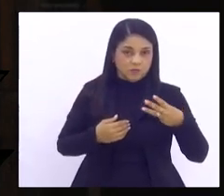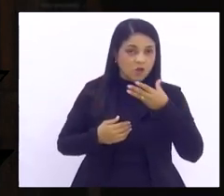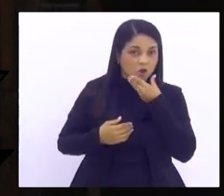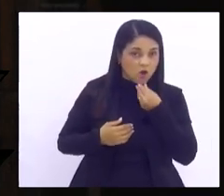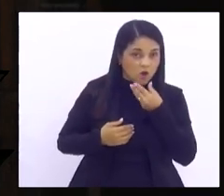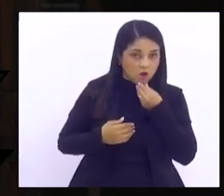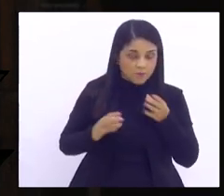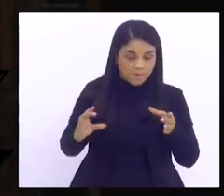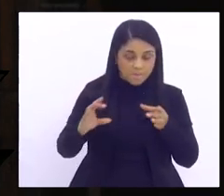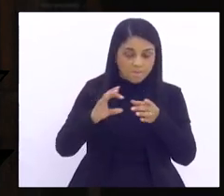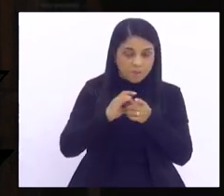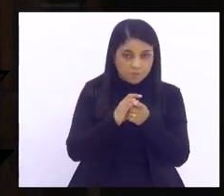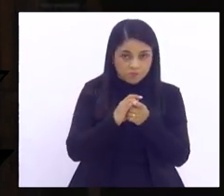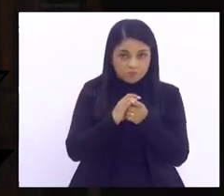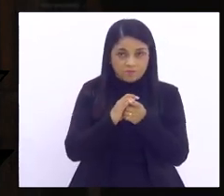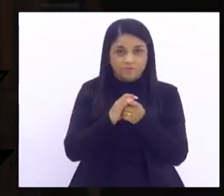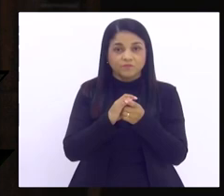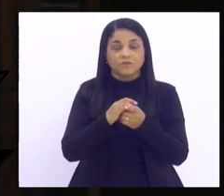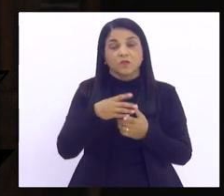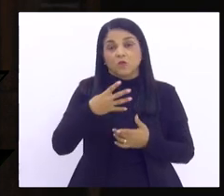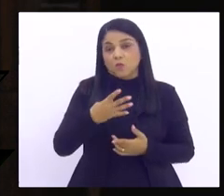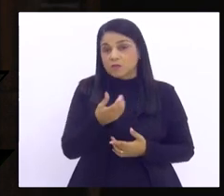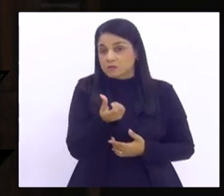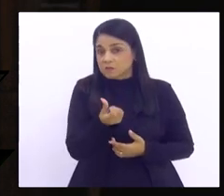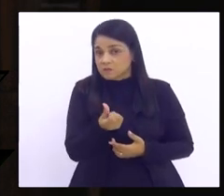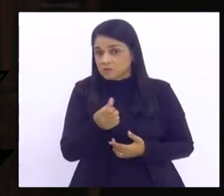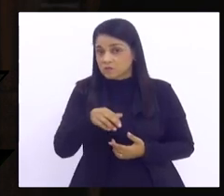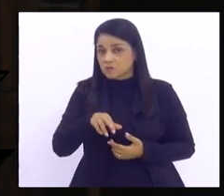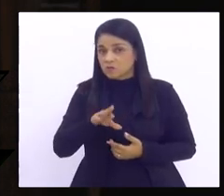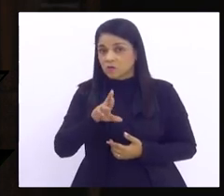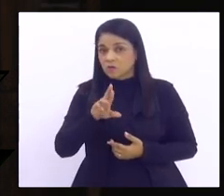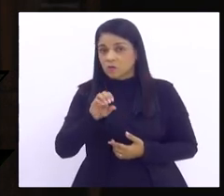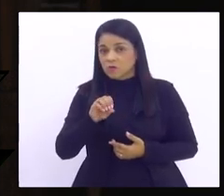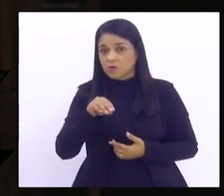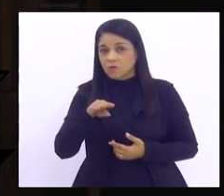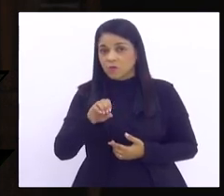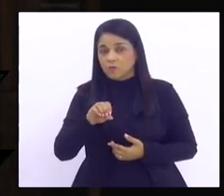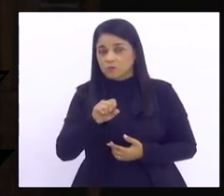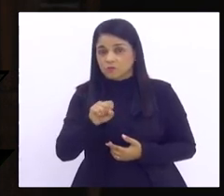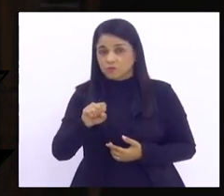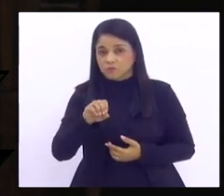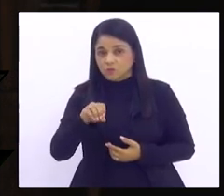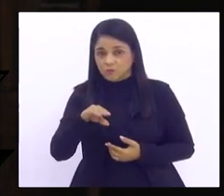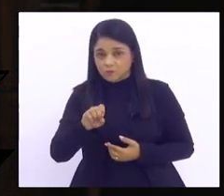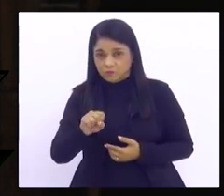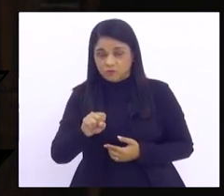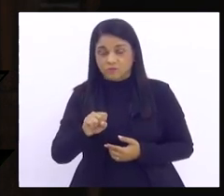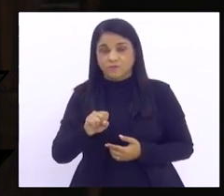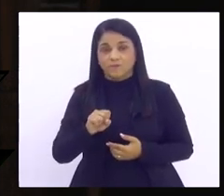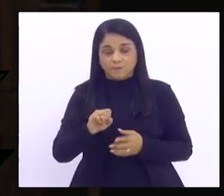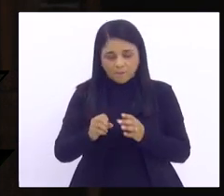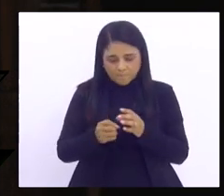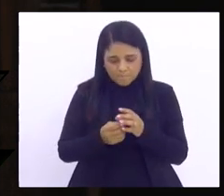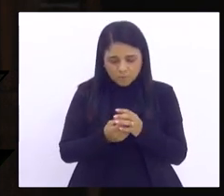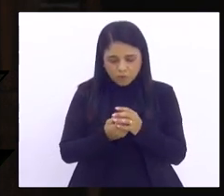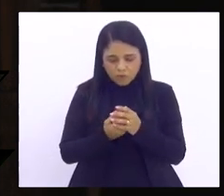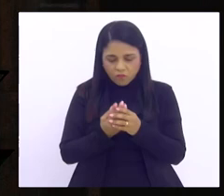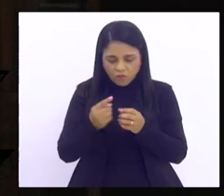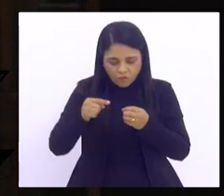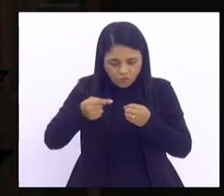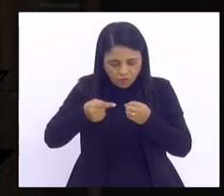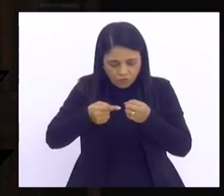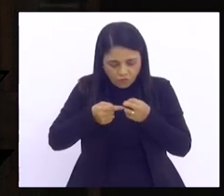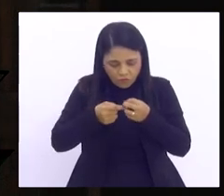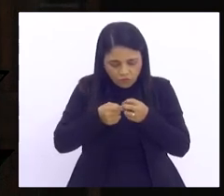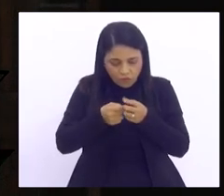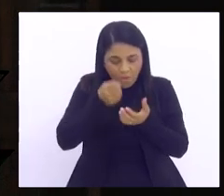células do organismo. Portanto, os 46 cromossomos definem o novo ser humano. A fecundação é o marco e início